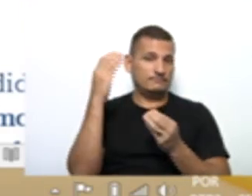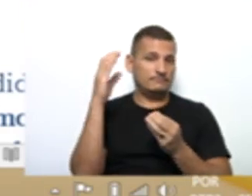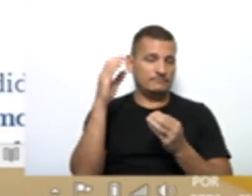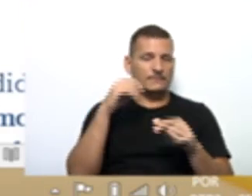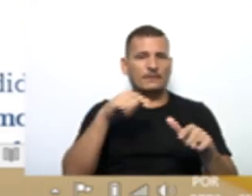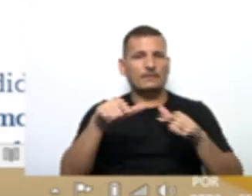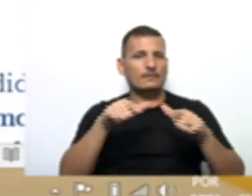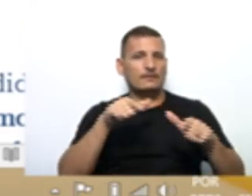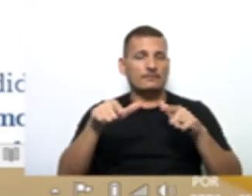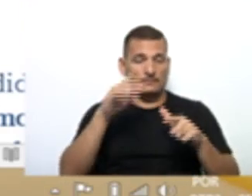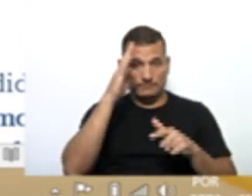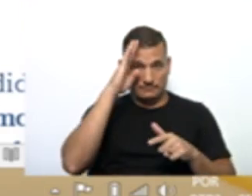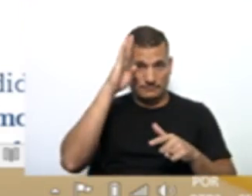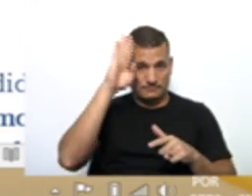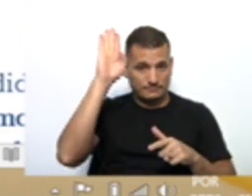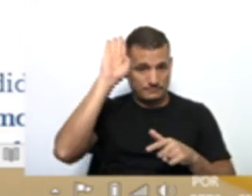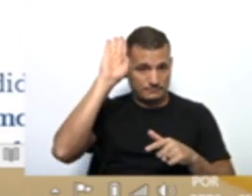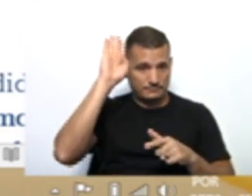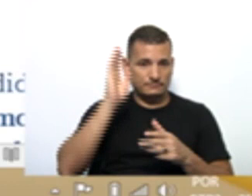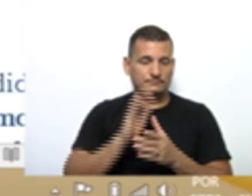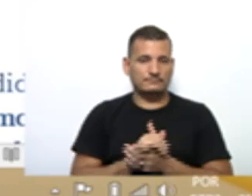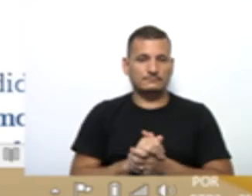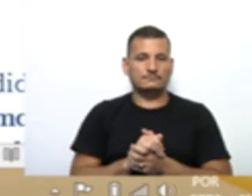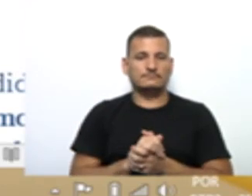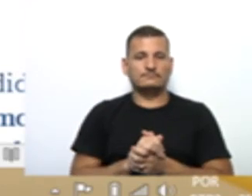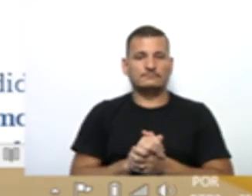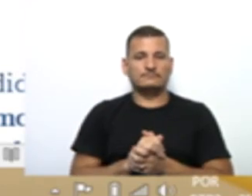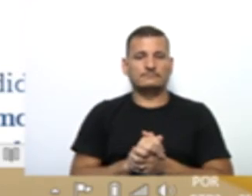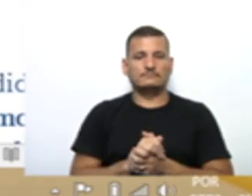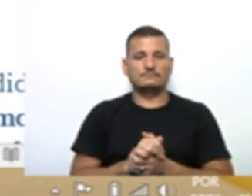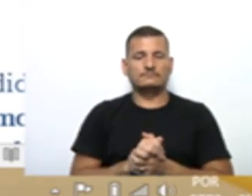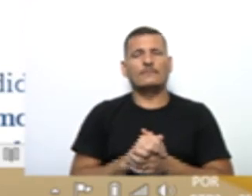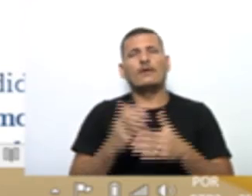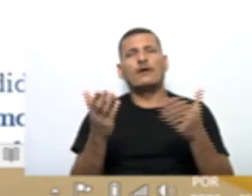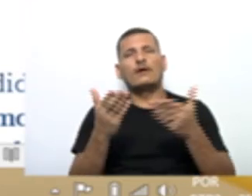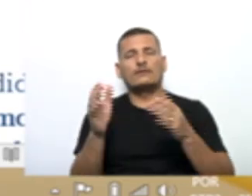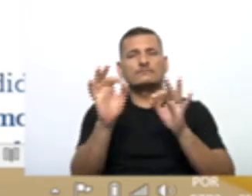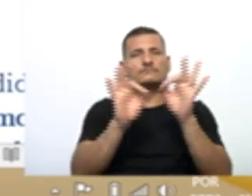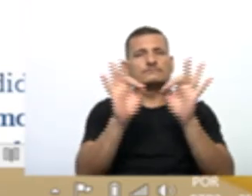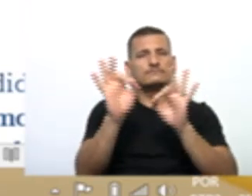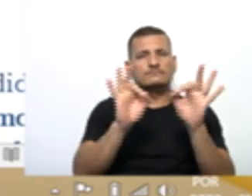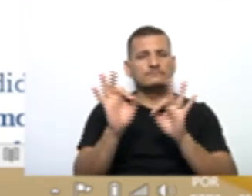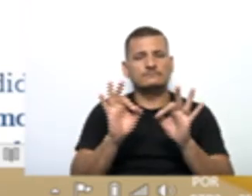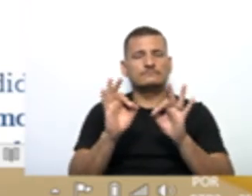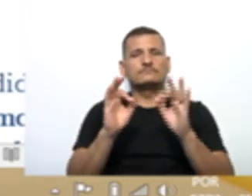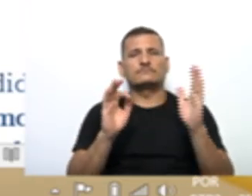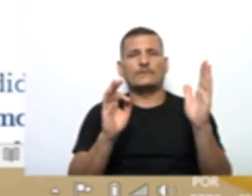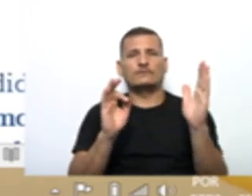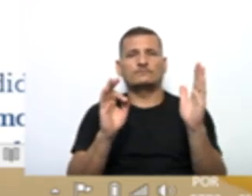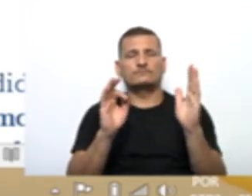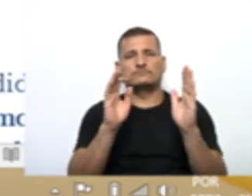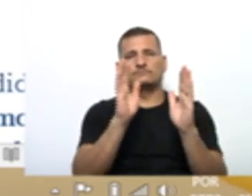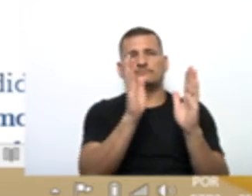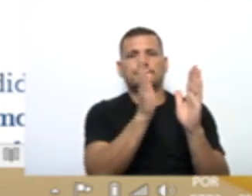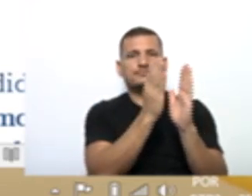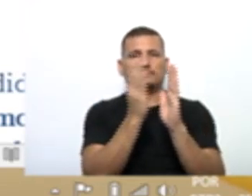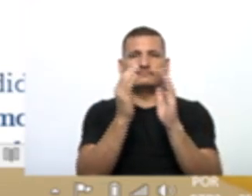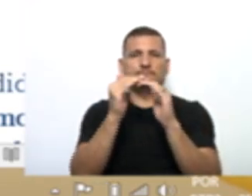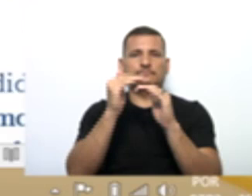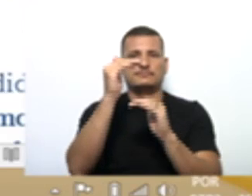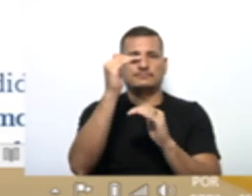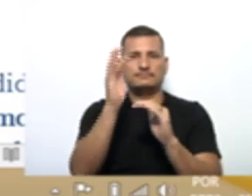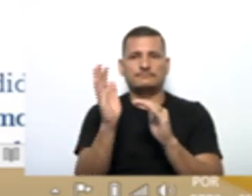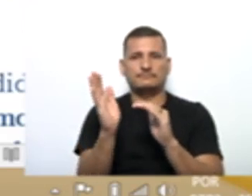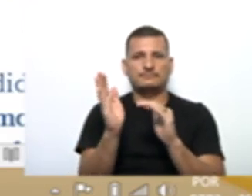acadêmicos. Na primeira formatação, nós vamos fazer a configuração das margens, a configuração da página.